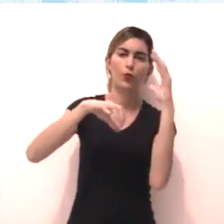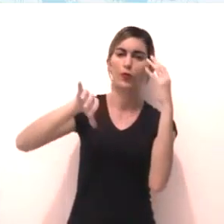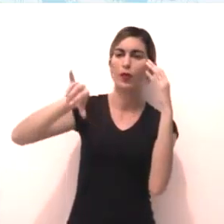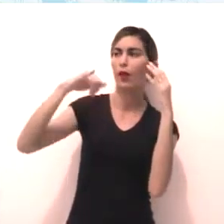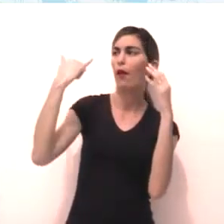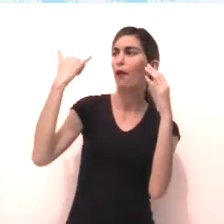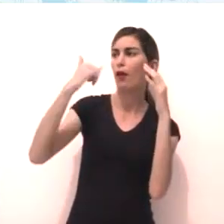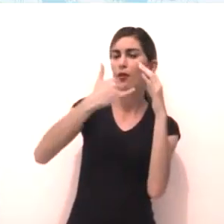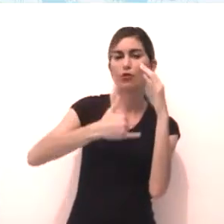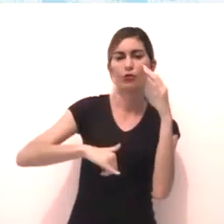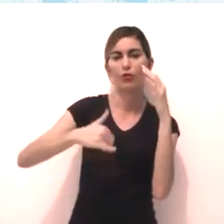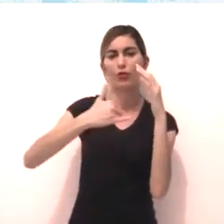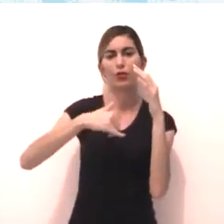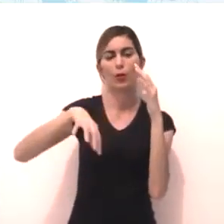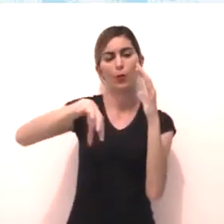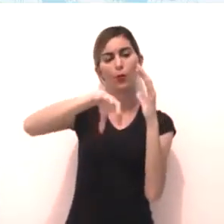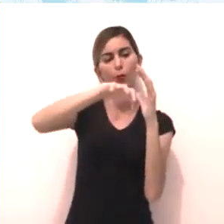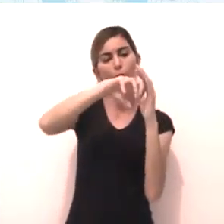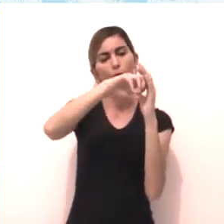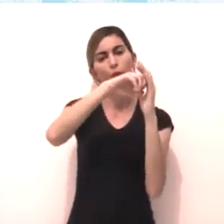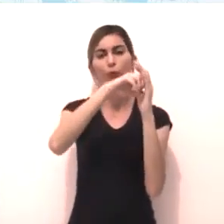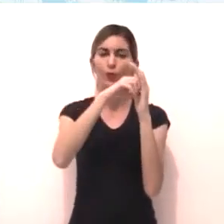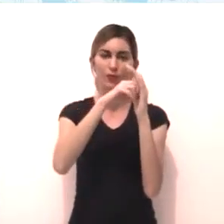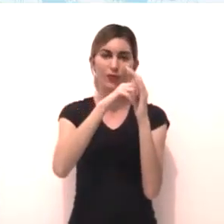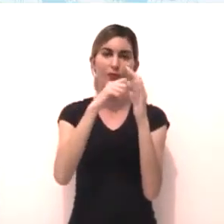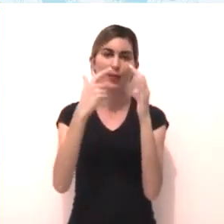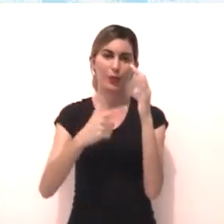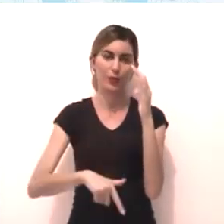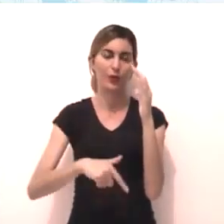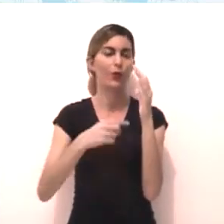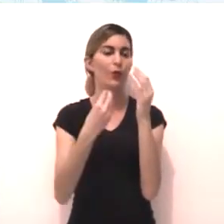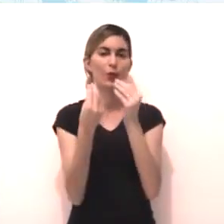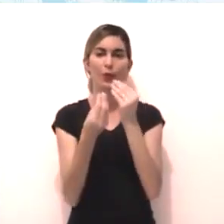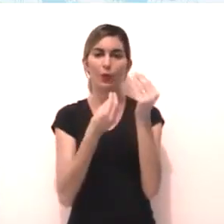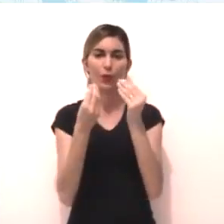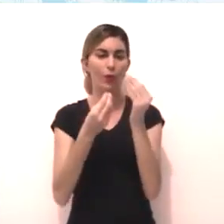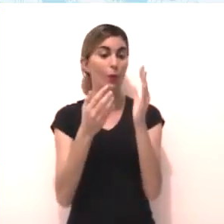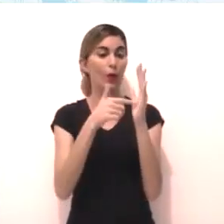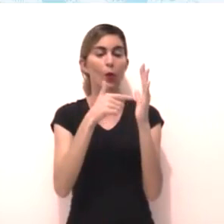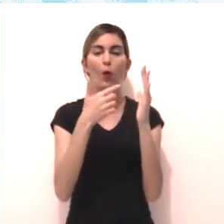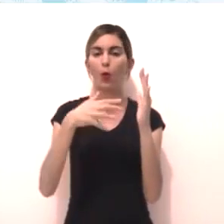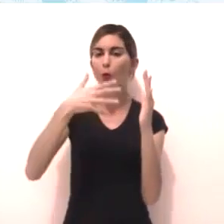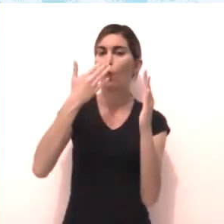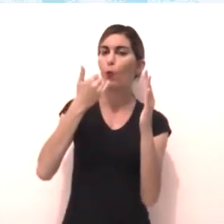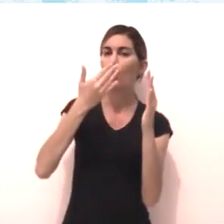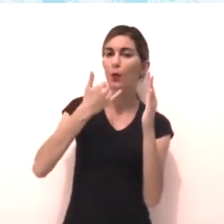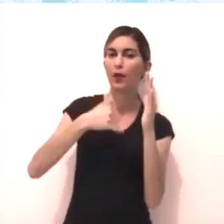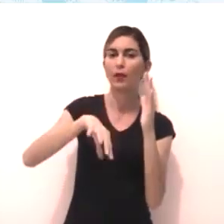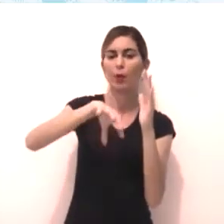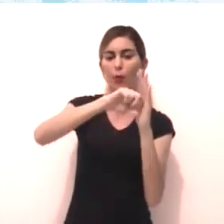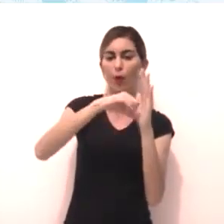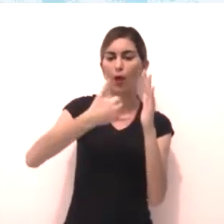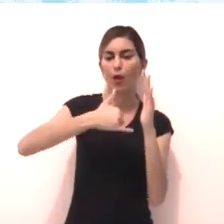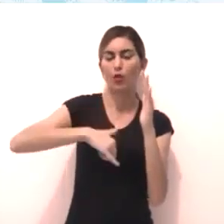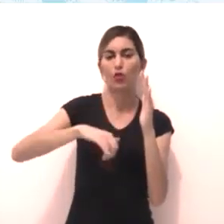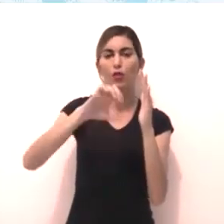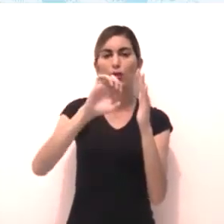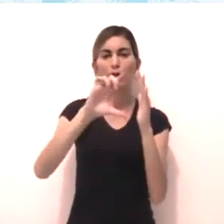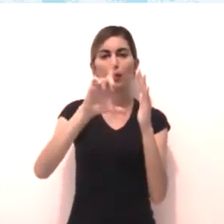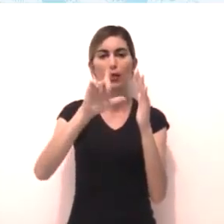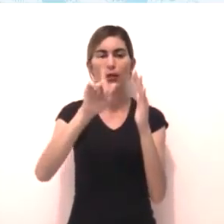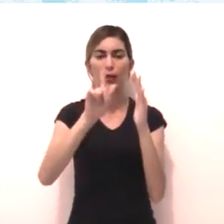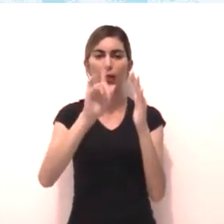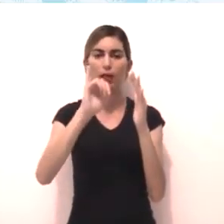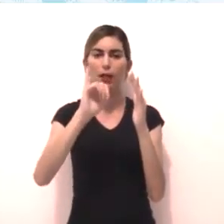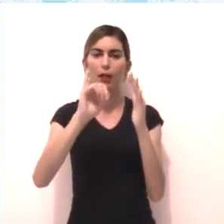solar e depositar essa energia na forma de alimento para a planta, que vai ser a